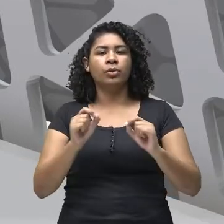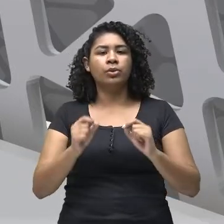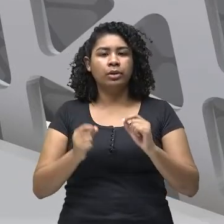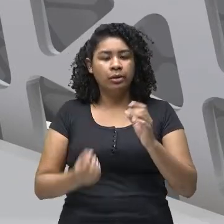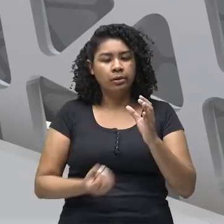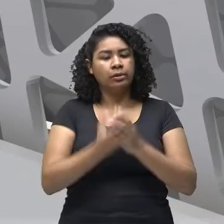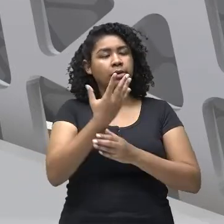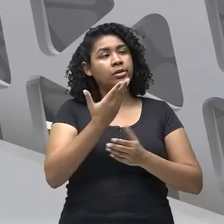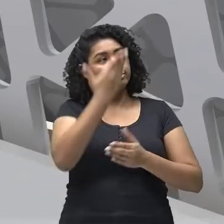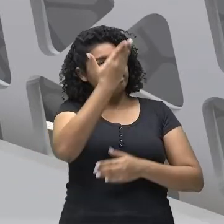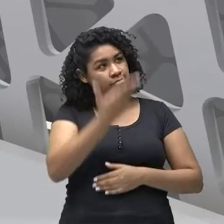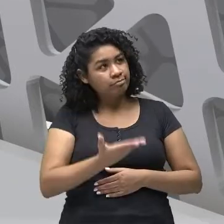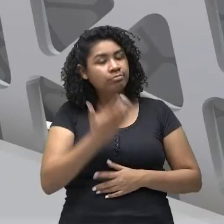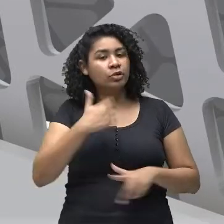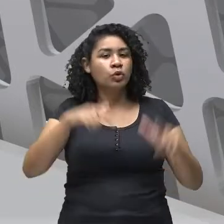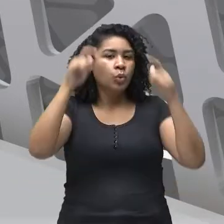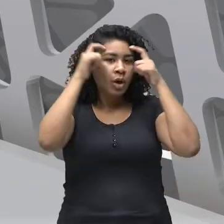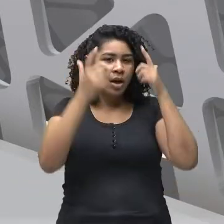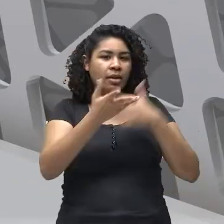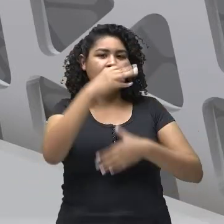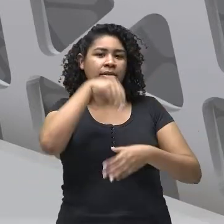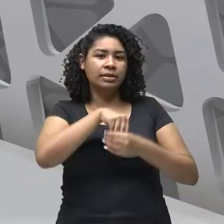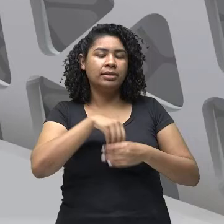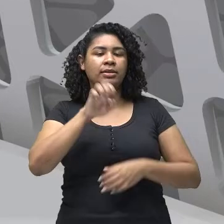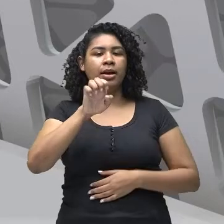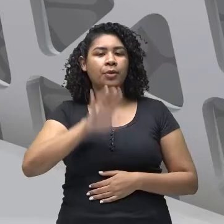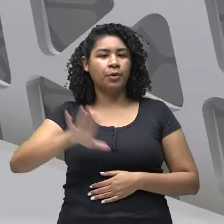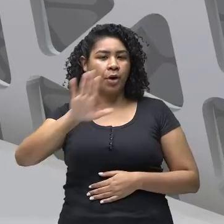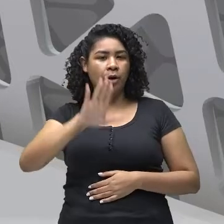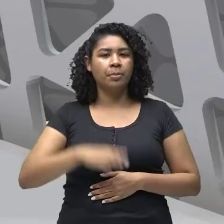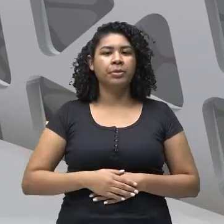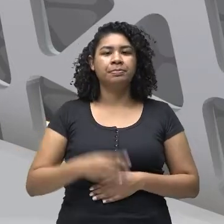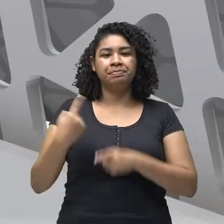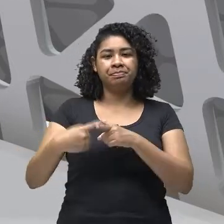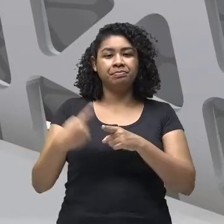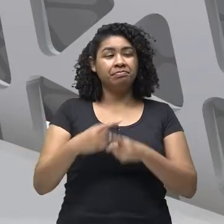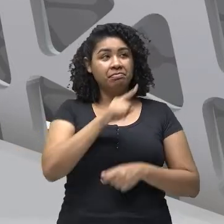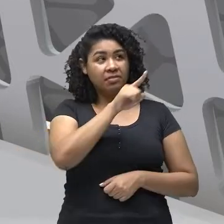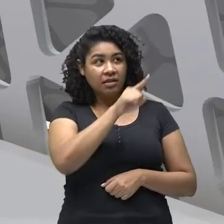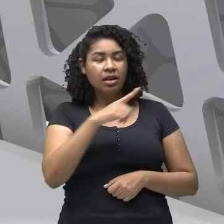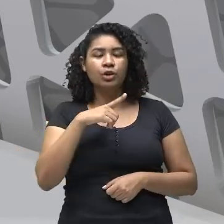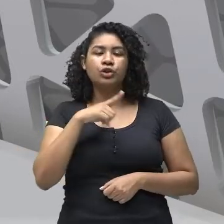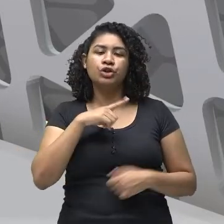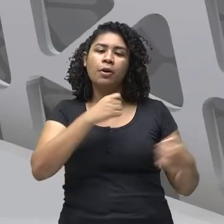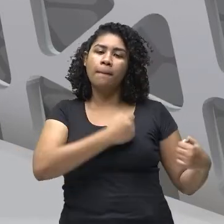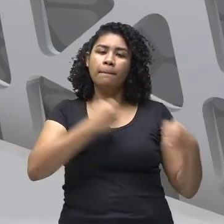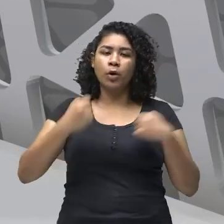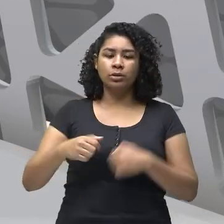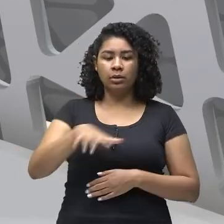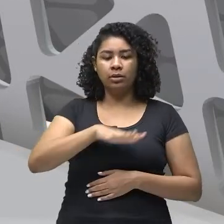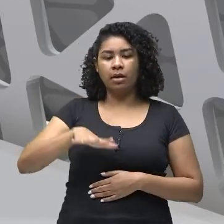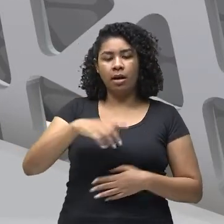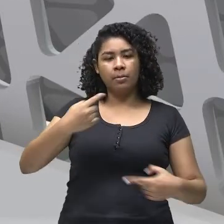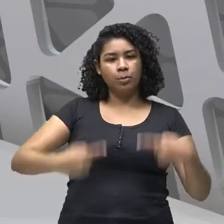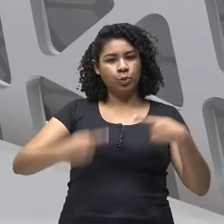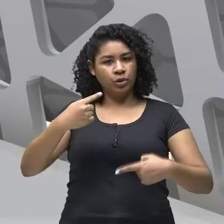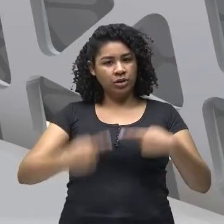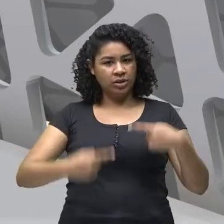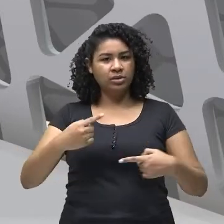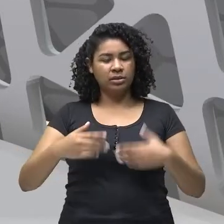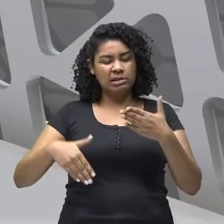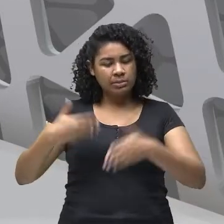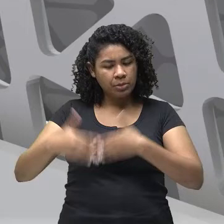desses reis novamente dentro da Europa, porque eles tinham a autoridade política de fazer todo esse processo